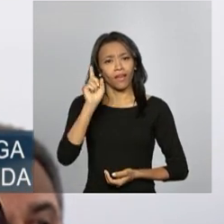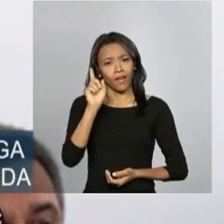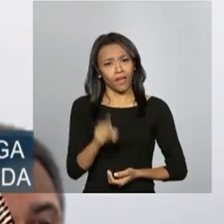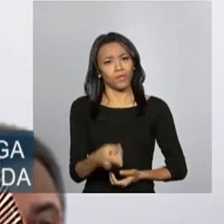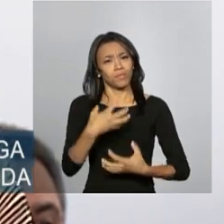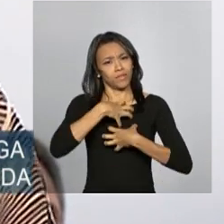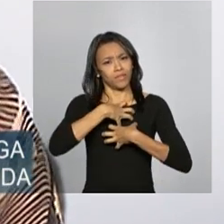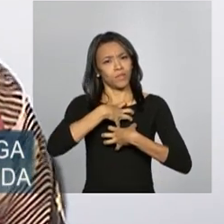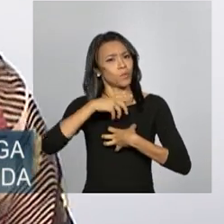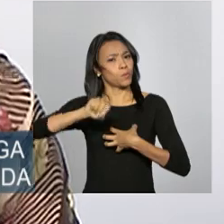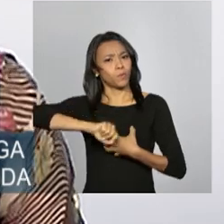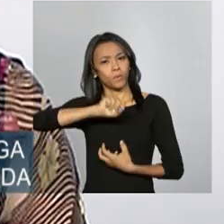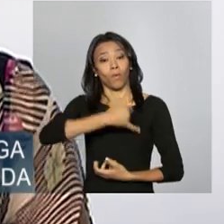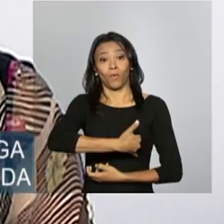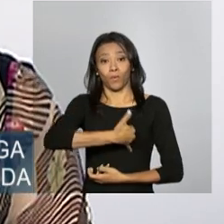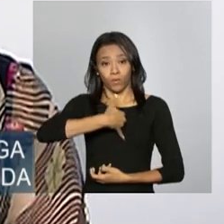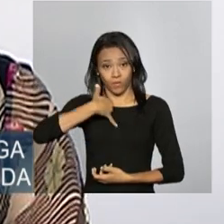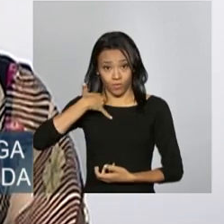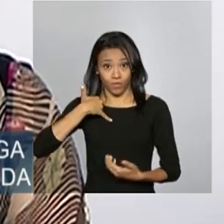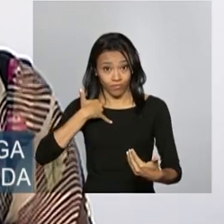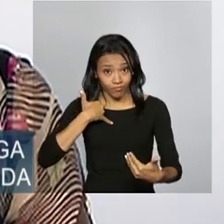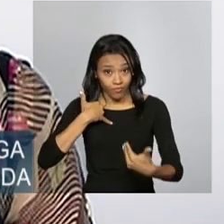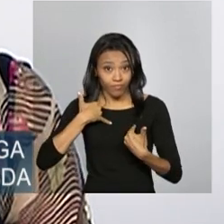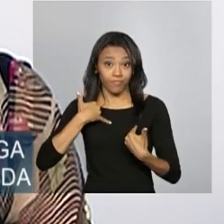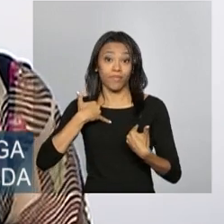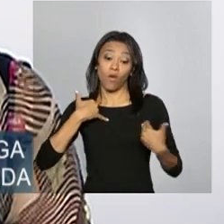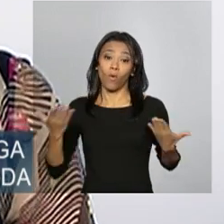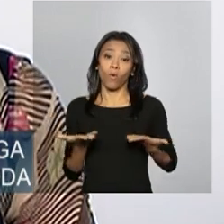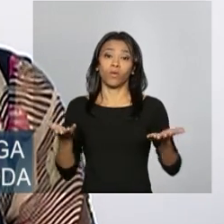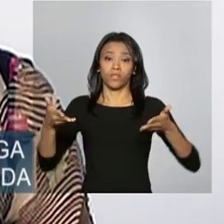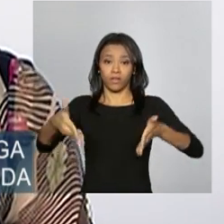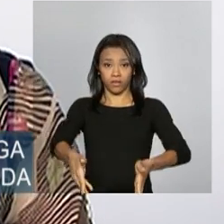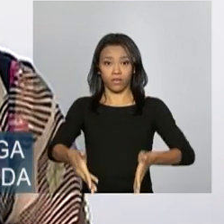imenso orgulho para mim estar aqui na Bahia.